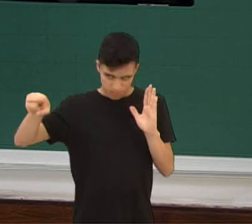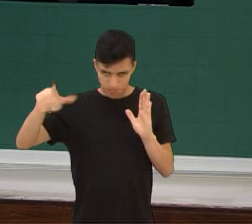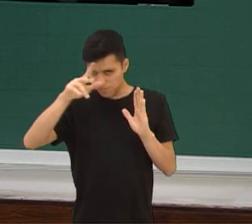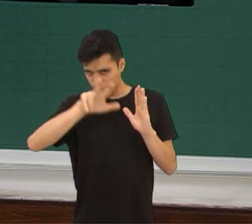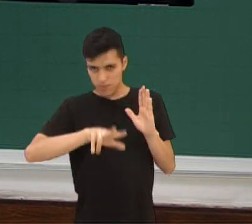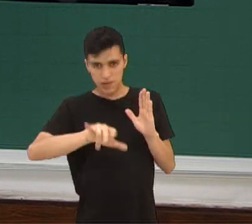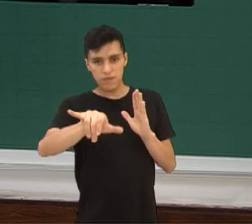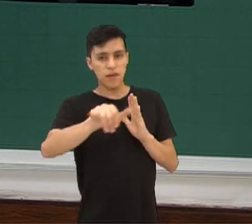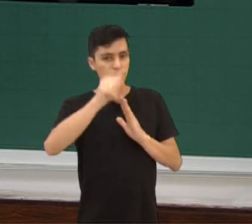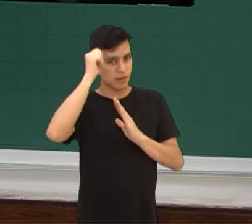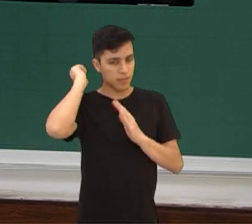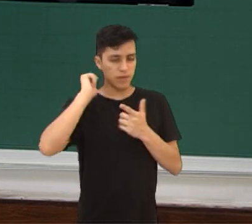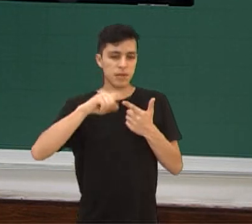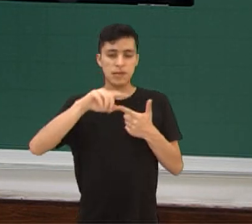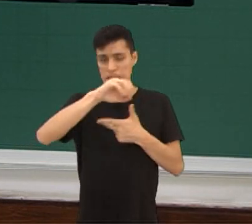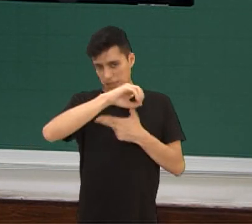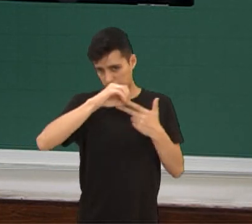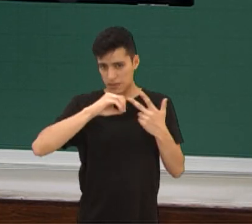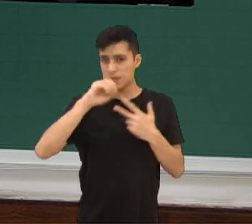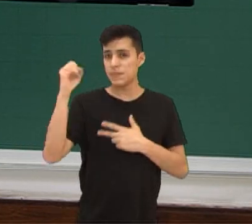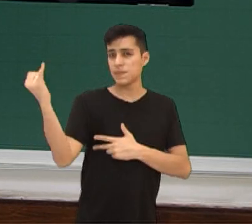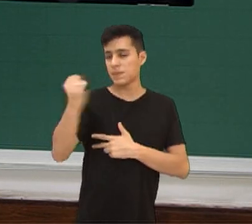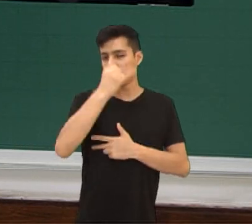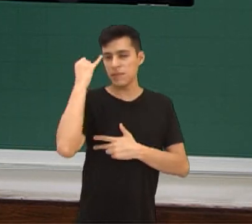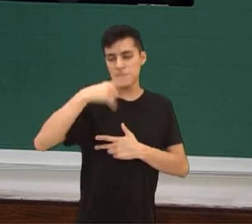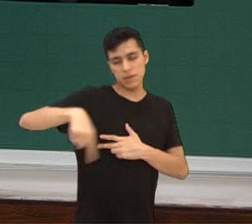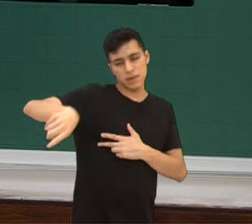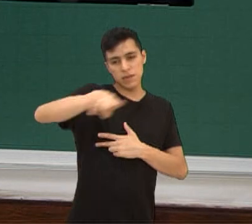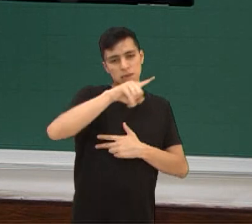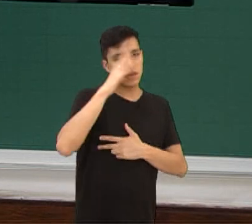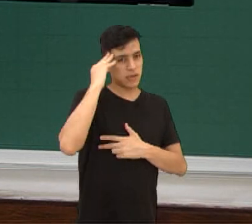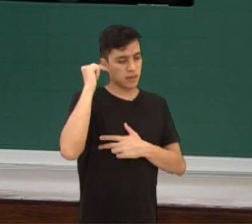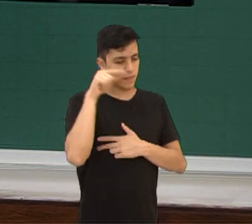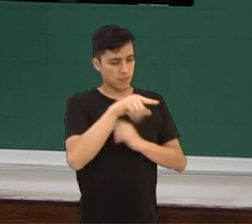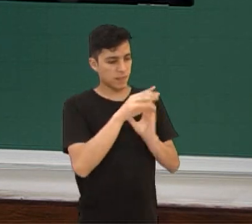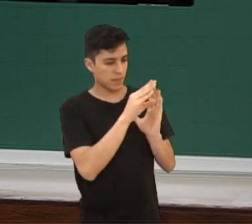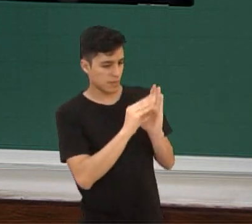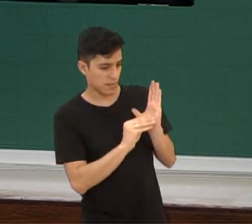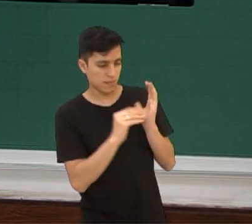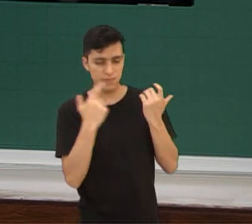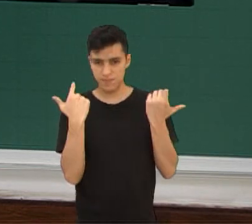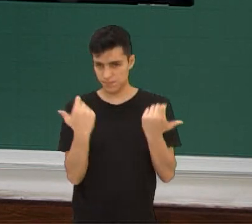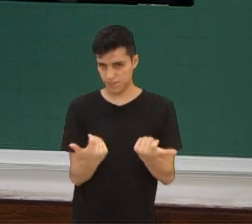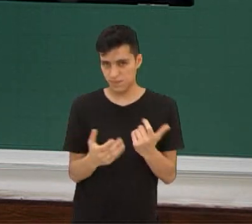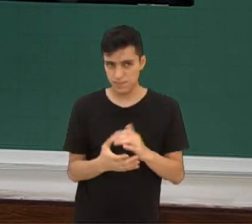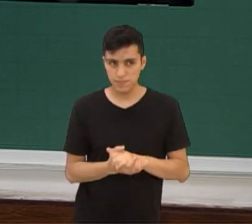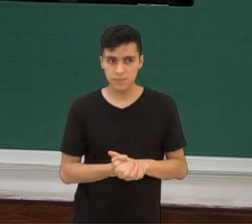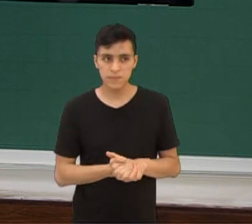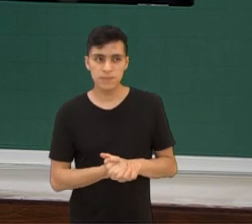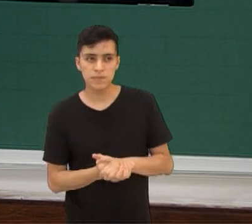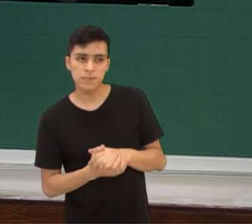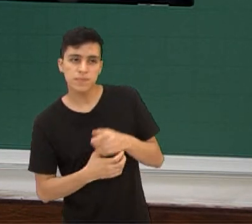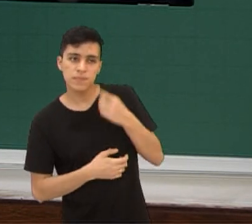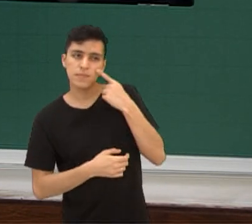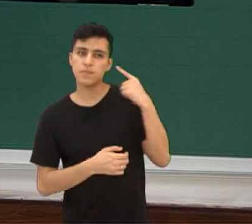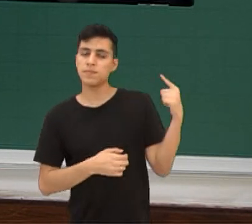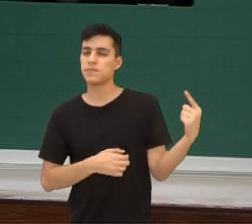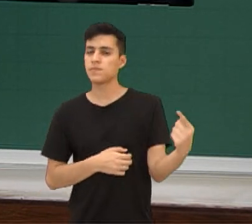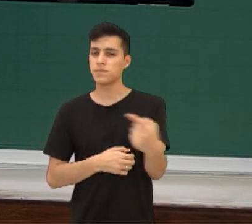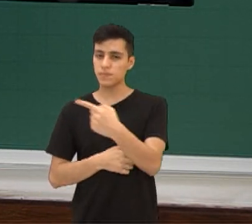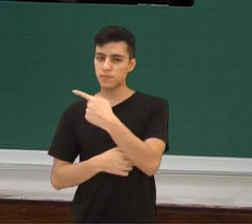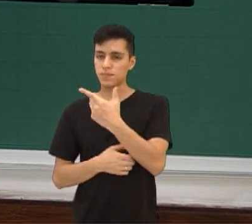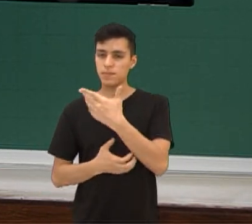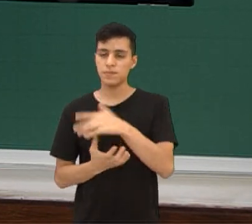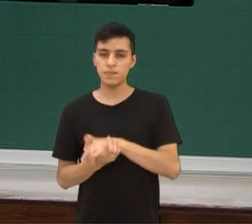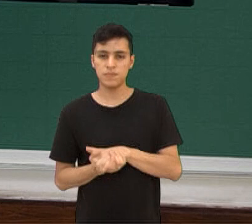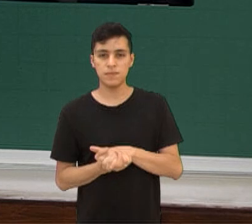vestibulares quanto para o Enem. É muito importante que vocês saibam esse conteúdo. Olha só, ojo, com os verbos de